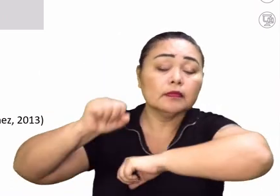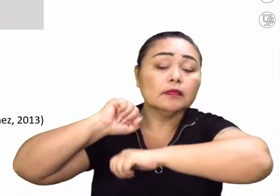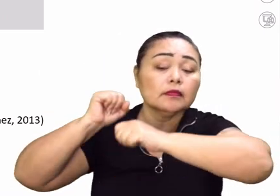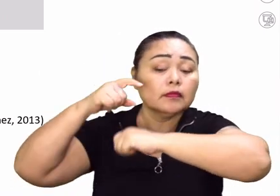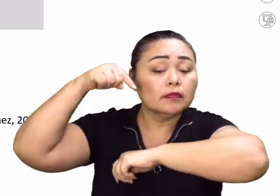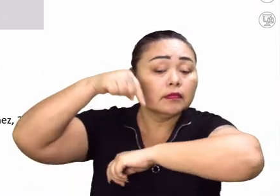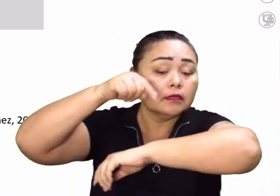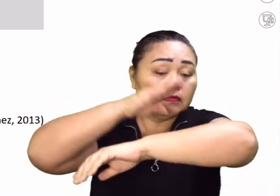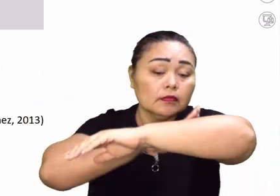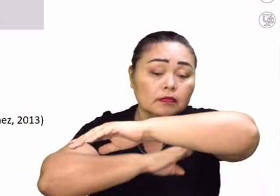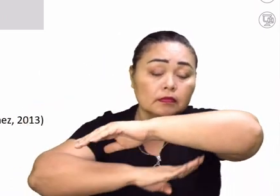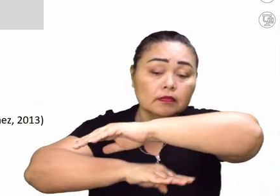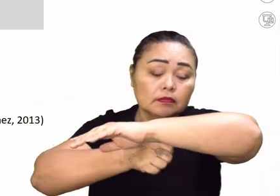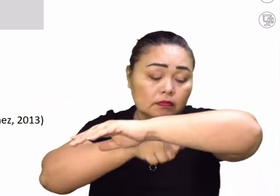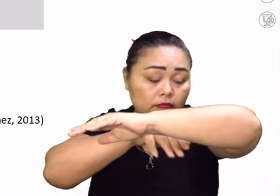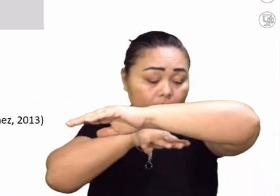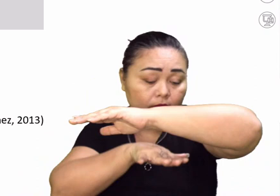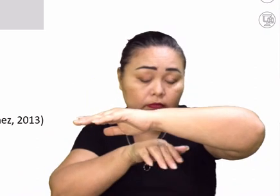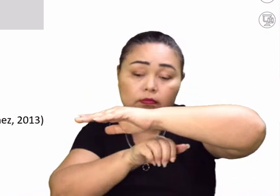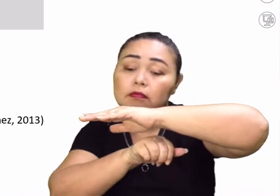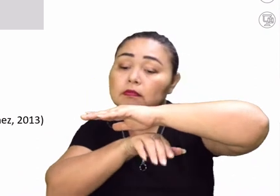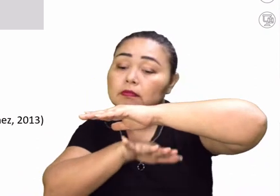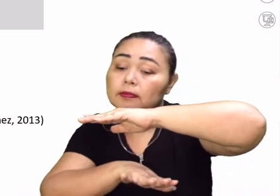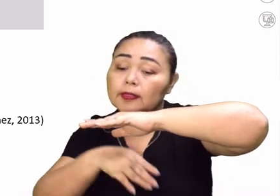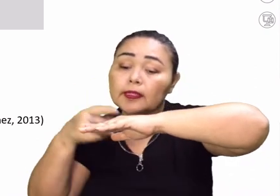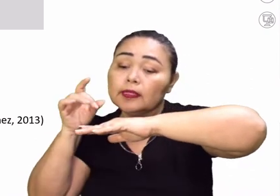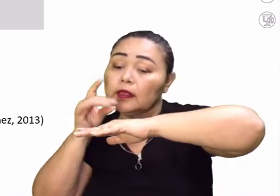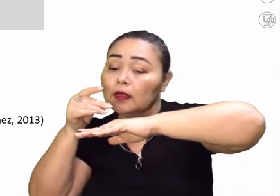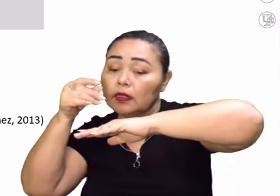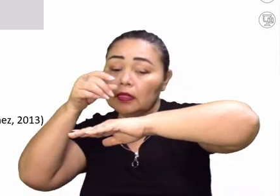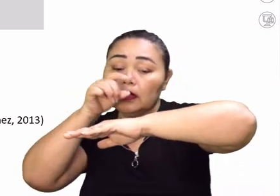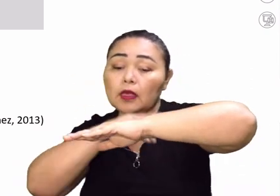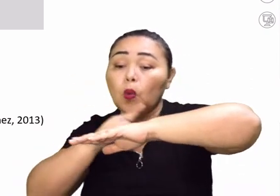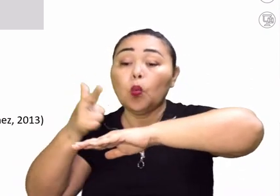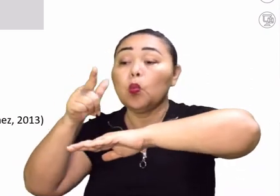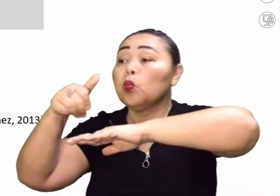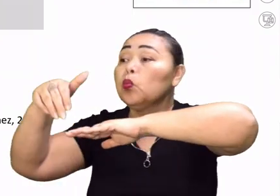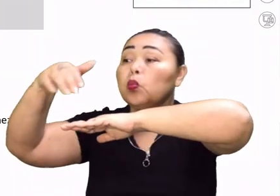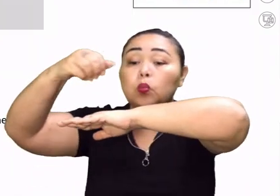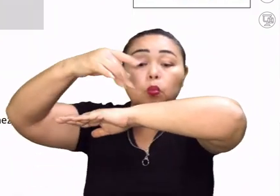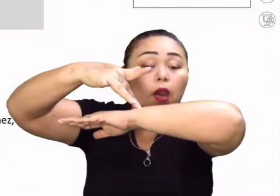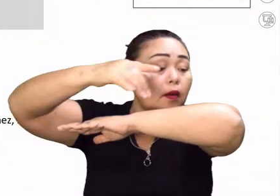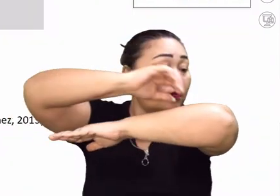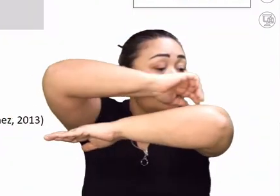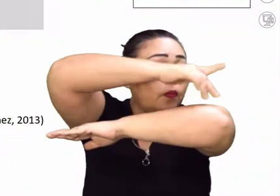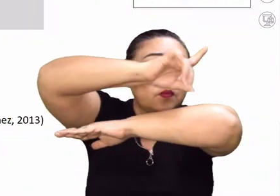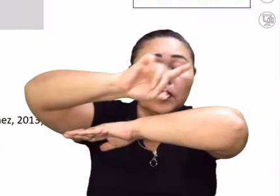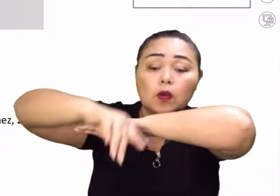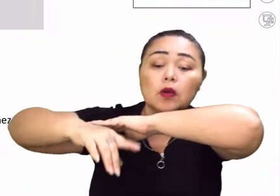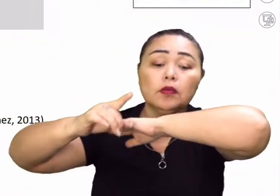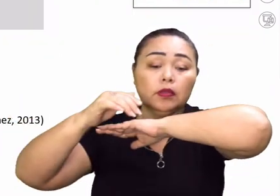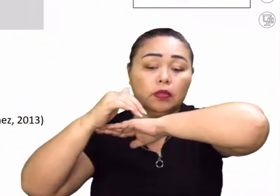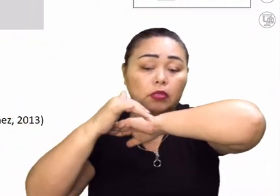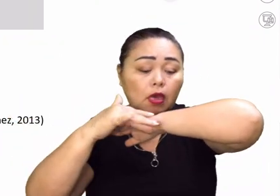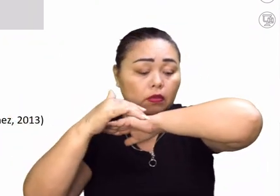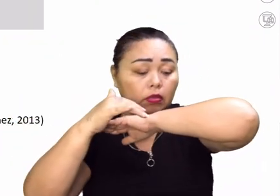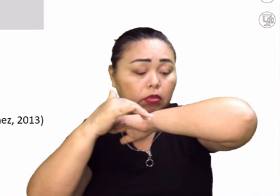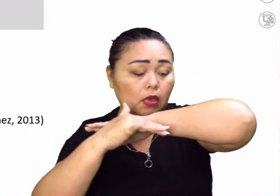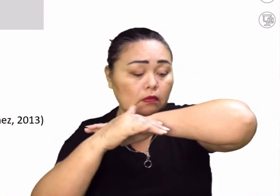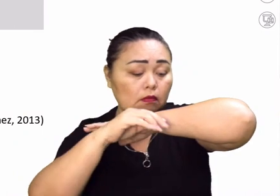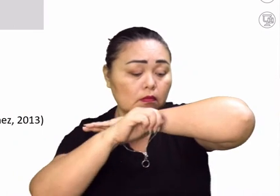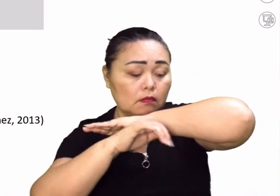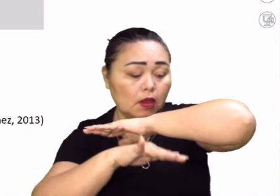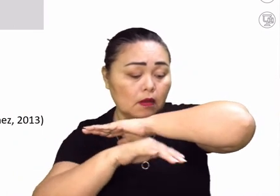começou aqui uma sedimentação vindo de outras áreas passou mais milhões de anos